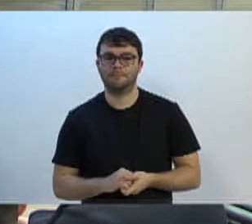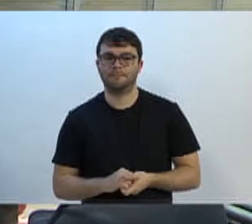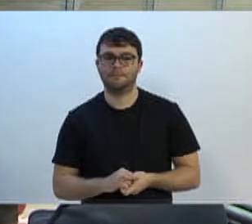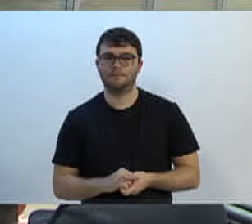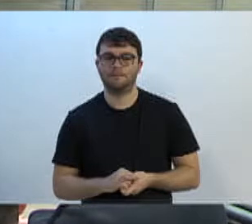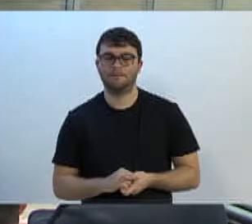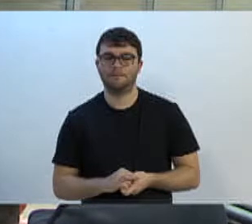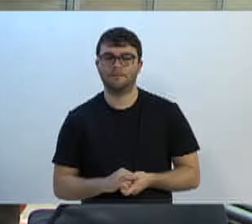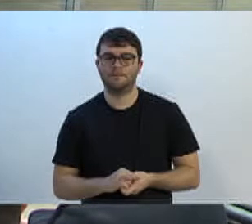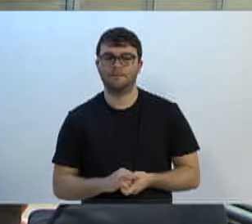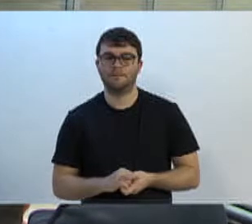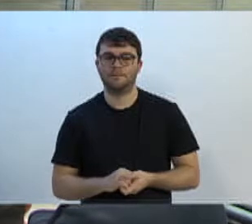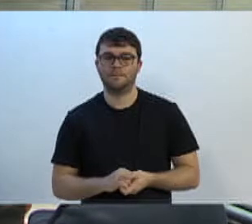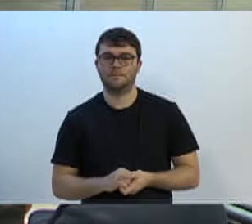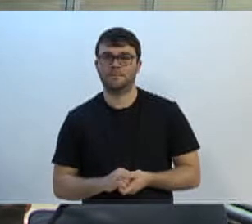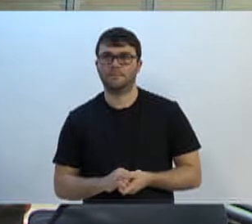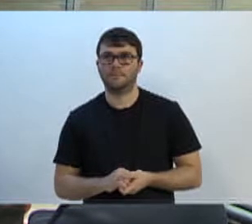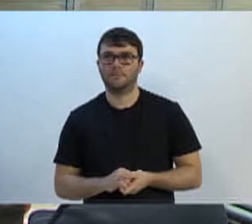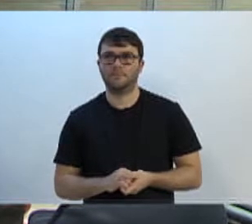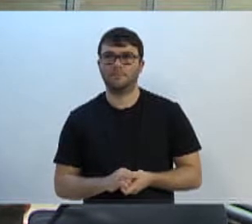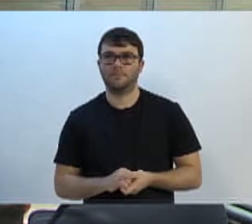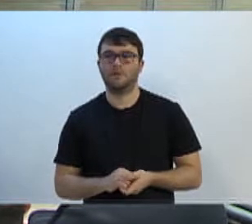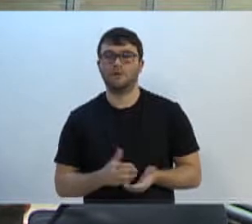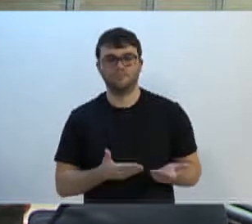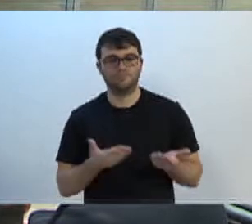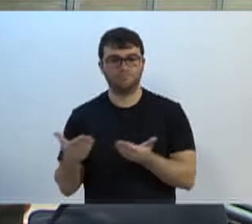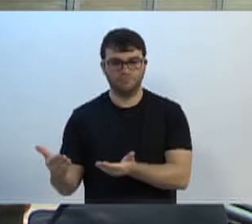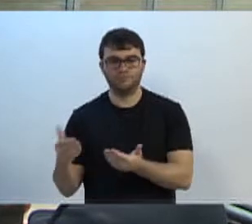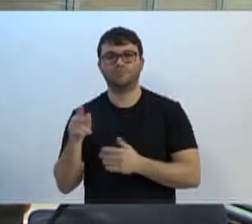vamos trabalhos ao Vereador Professor Gilson